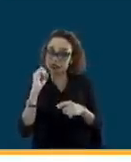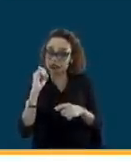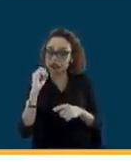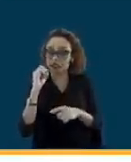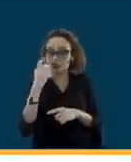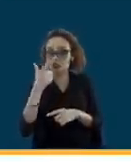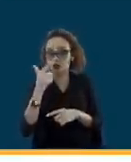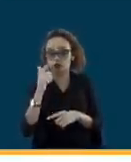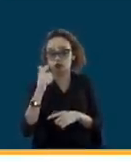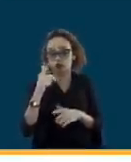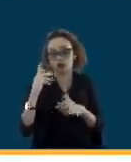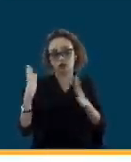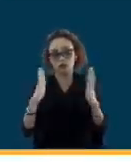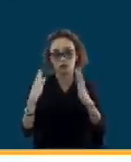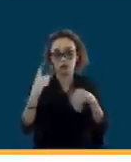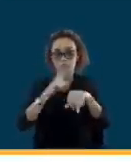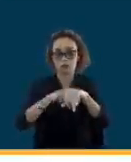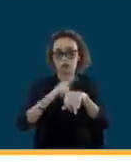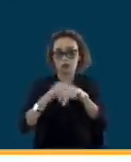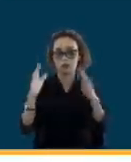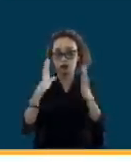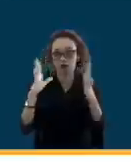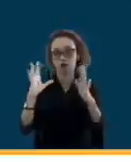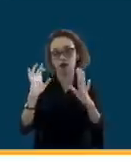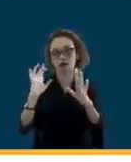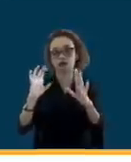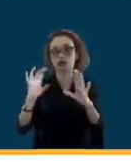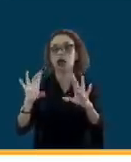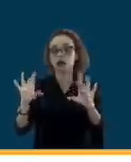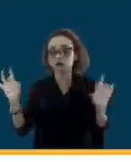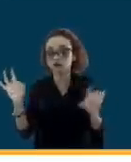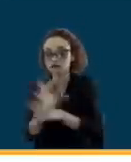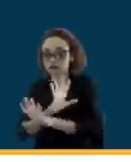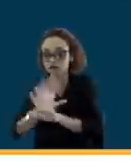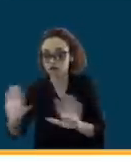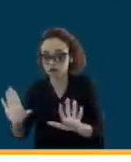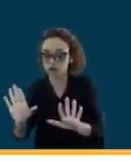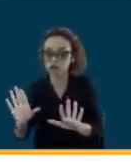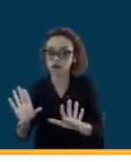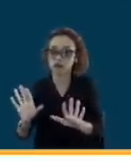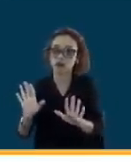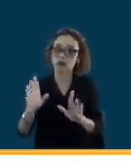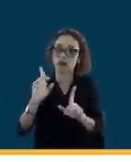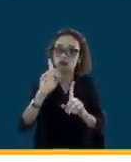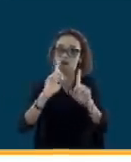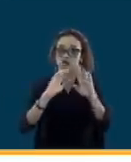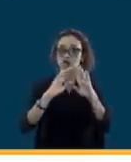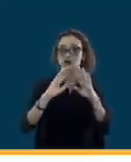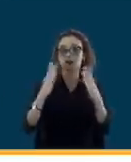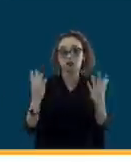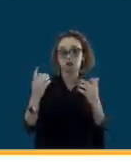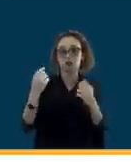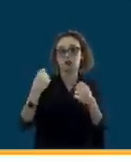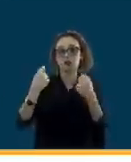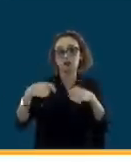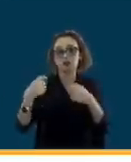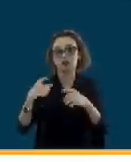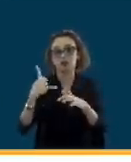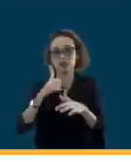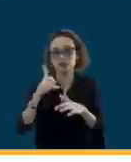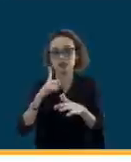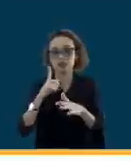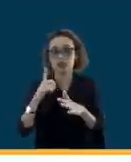um momento para fechar esse quadro, né? E aí definam bem,